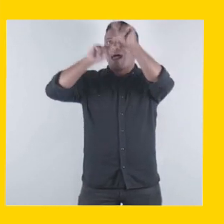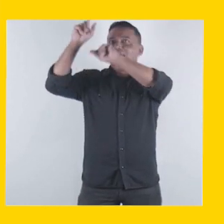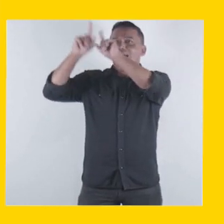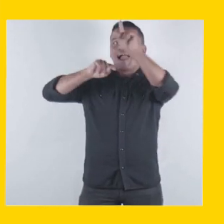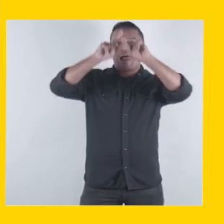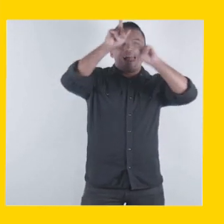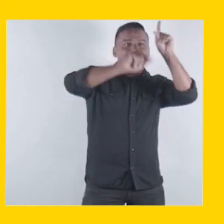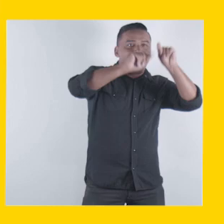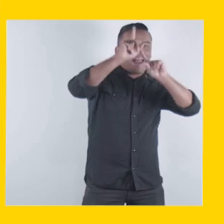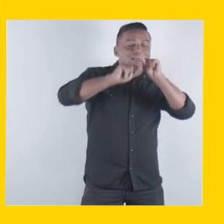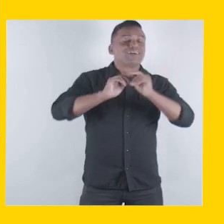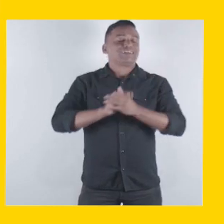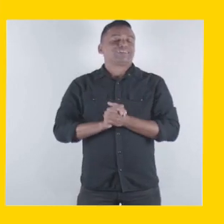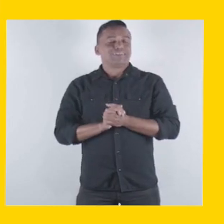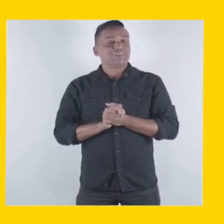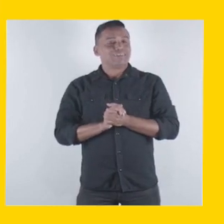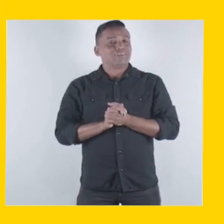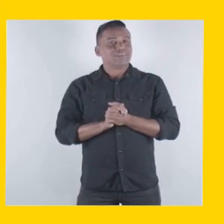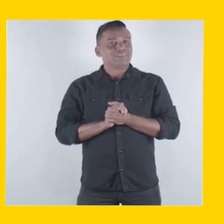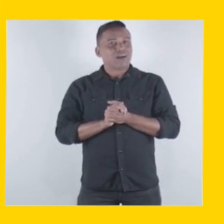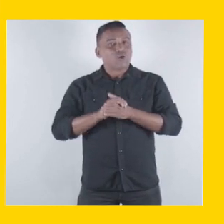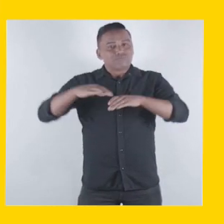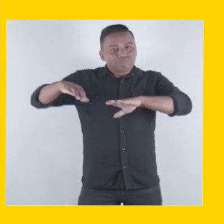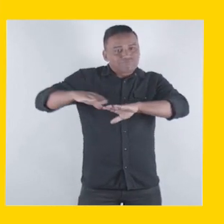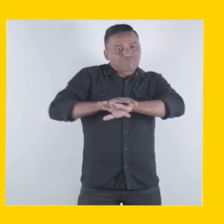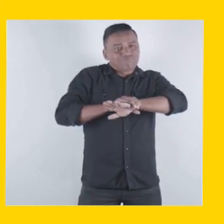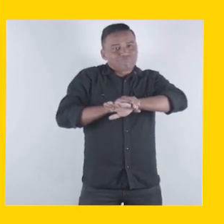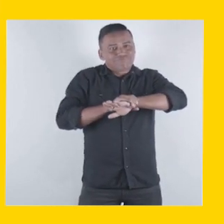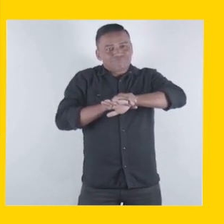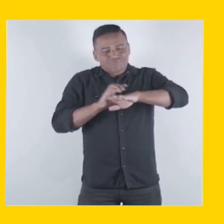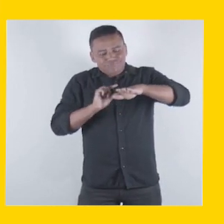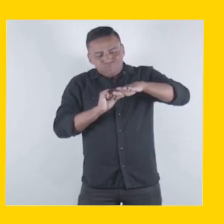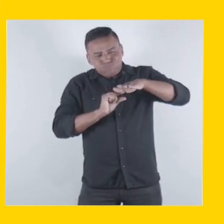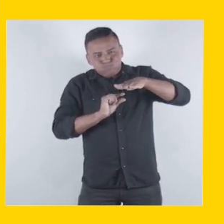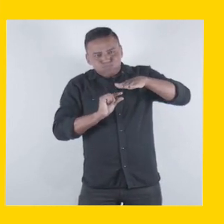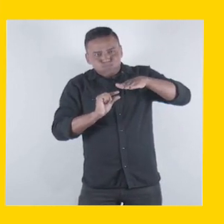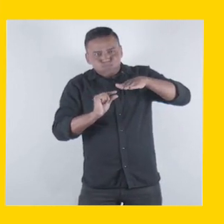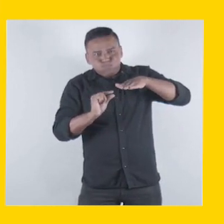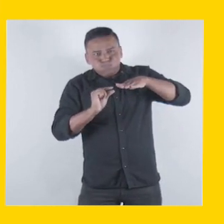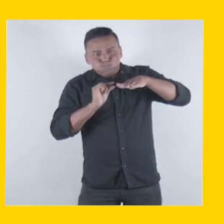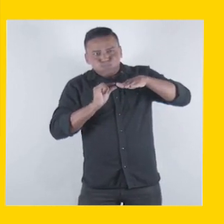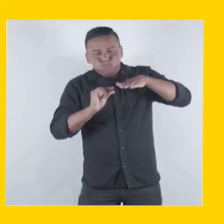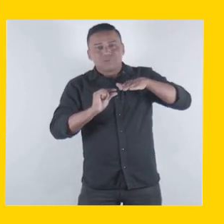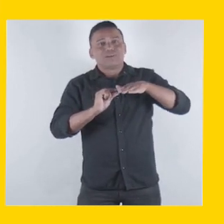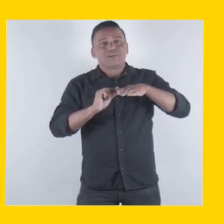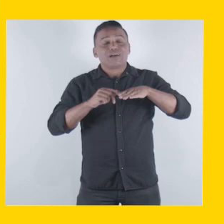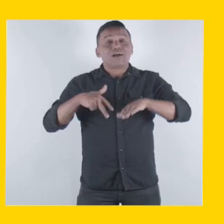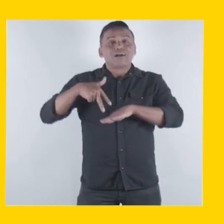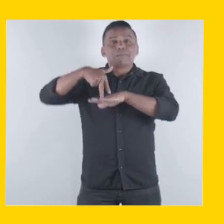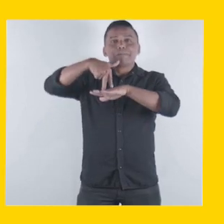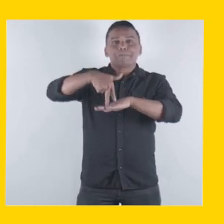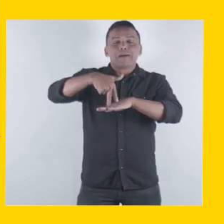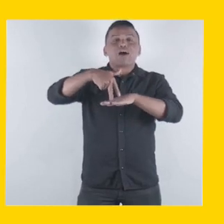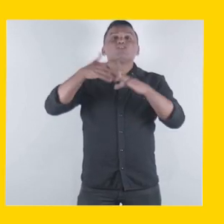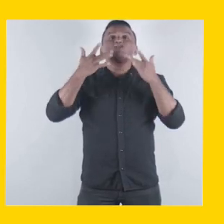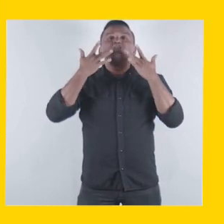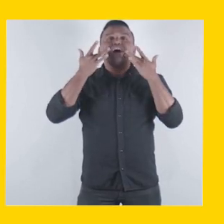constelações. Estou com um tênis baixo. Estou no palco do Teatro Francisco Nunes,